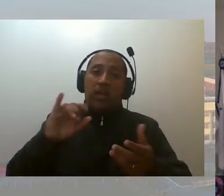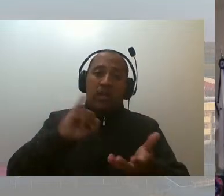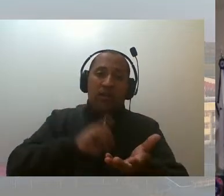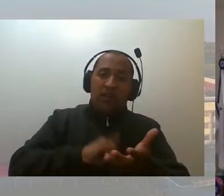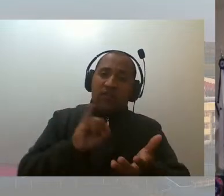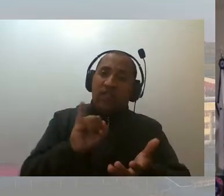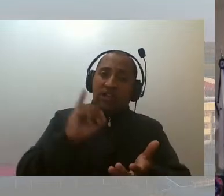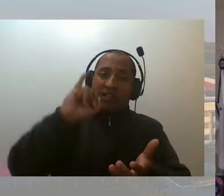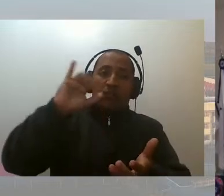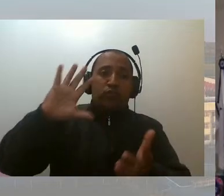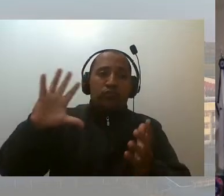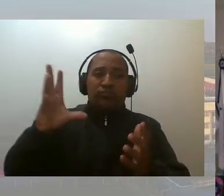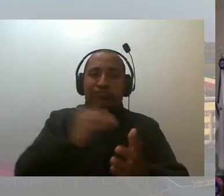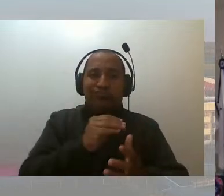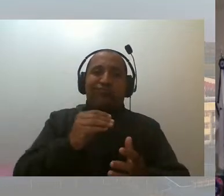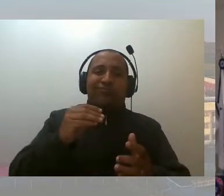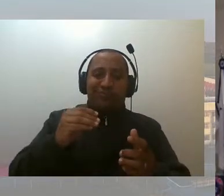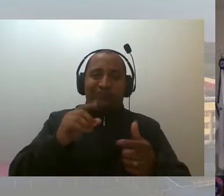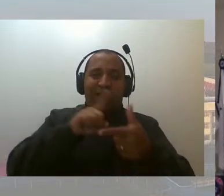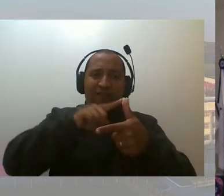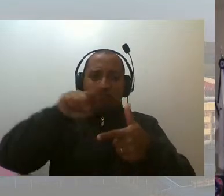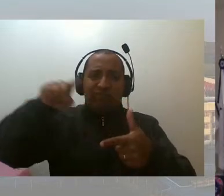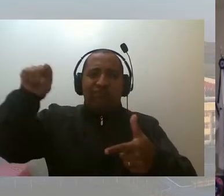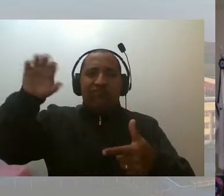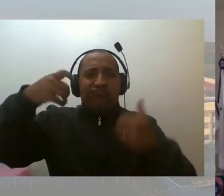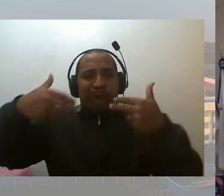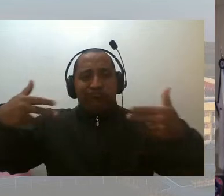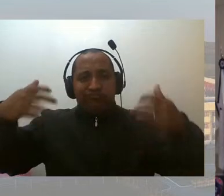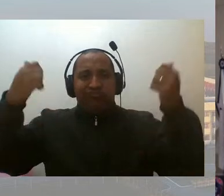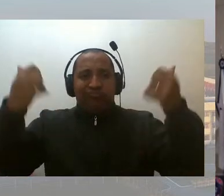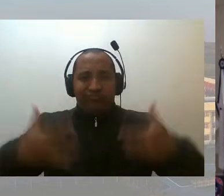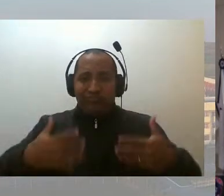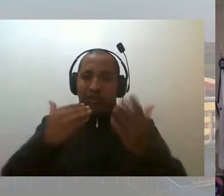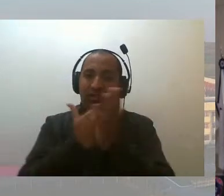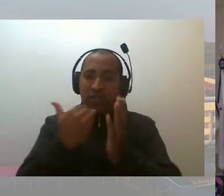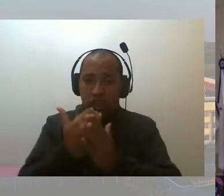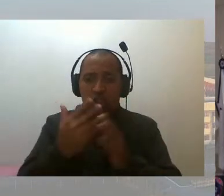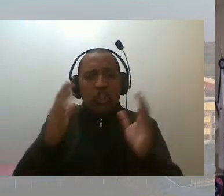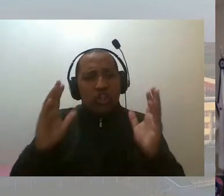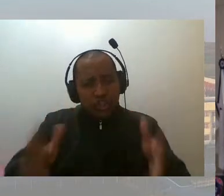período. Estamos caminhando, conseguimos já fazer alguns reajustes